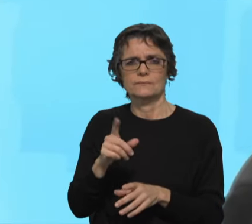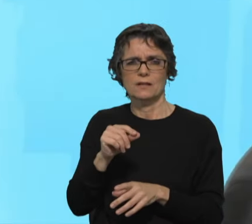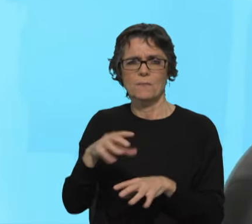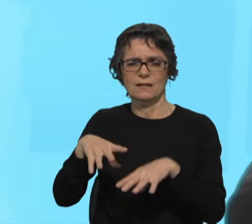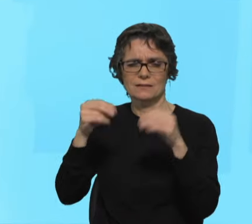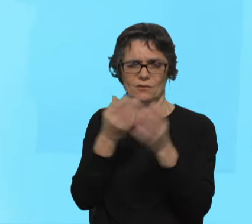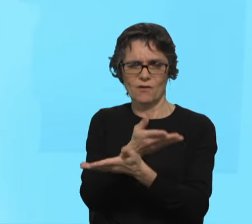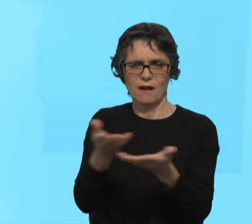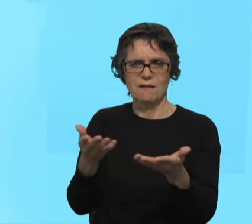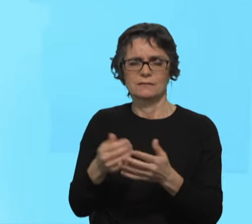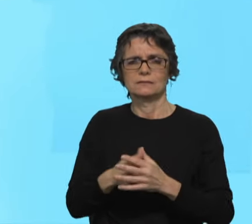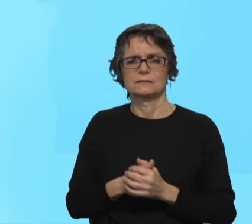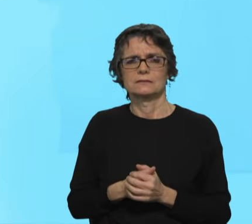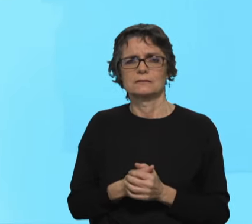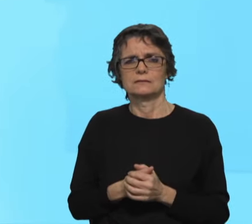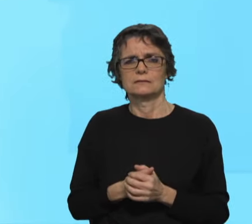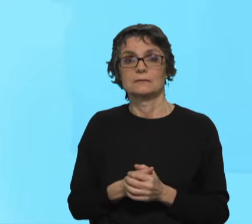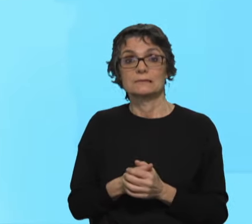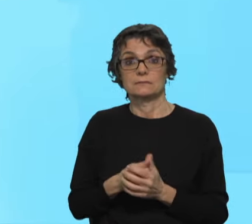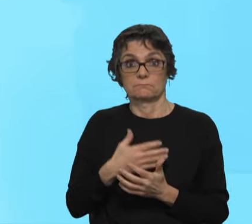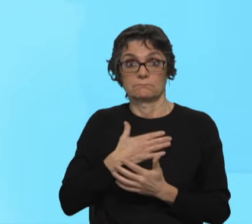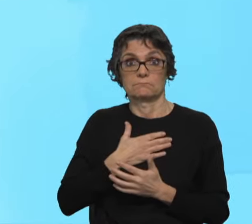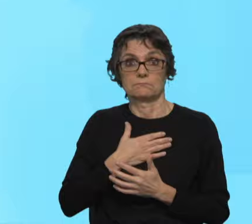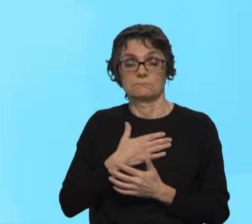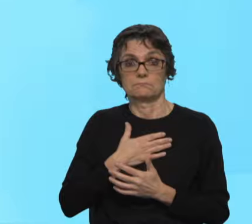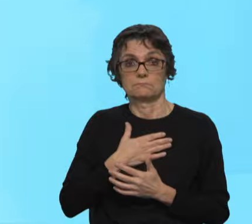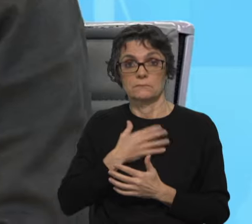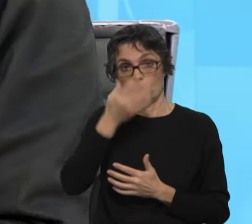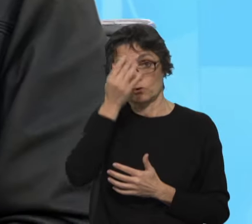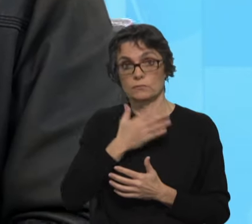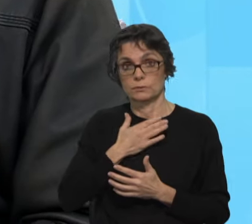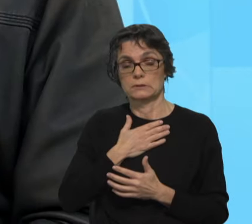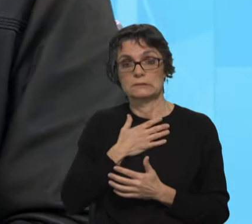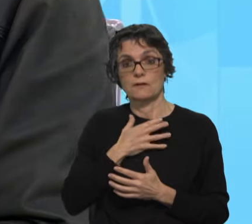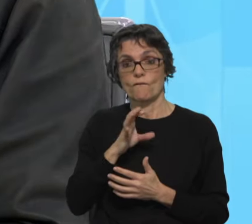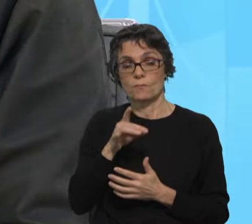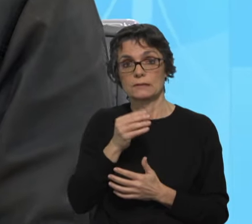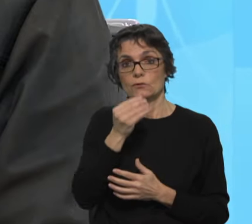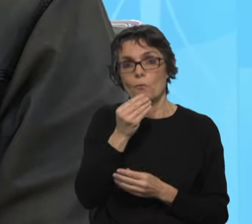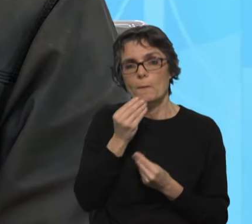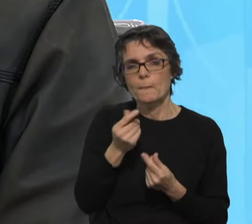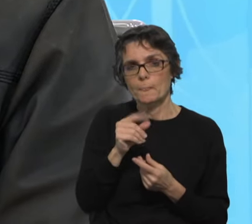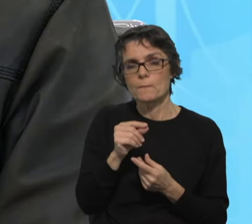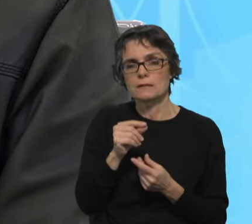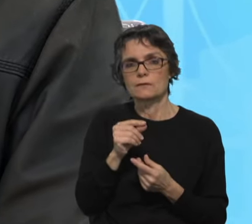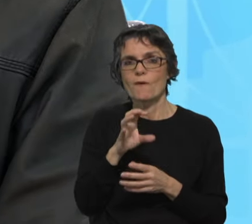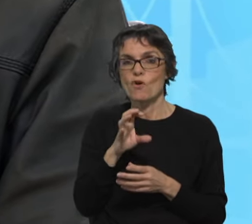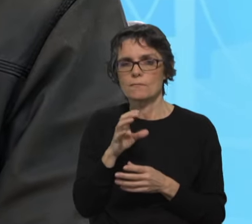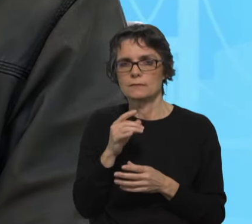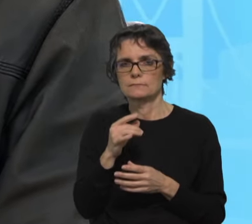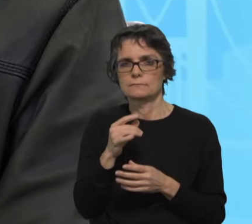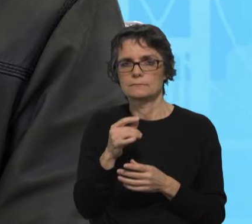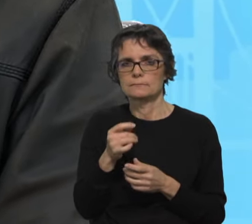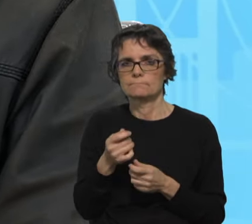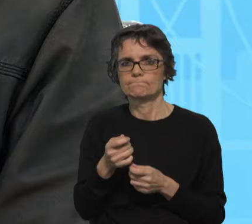isto e então e estas era para mim foi a maneira de introduzir em sub reciente e o